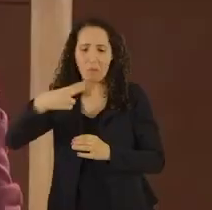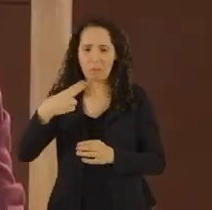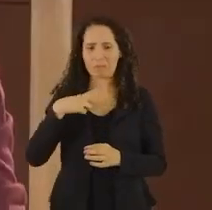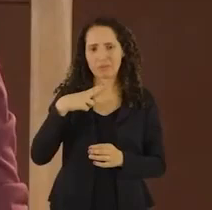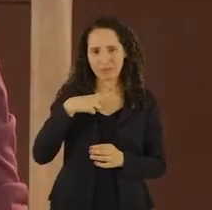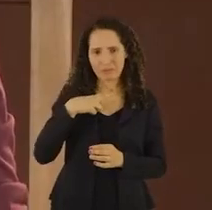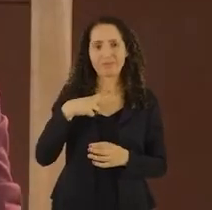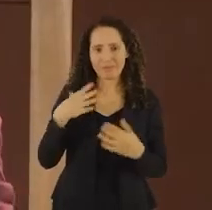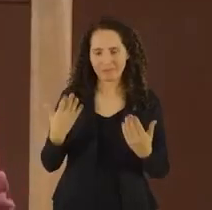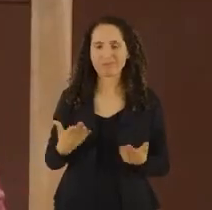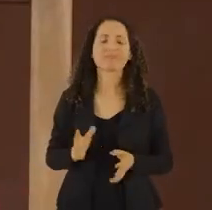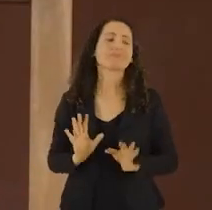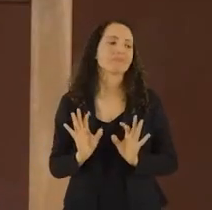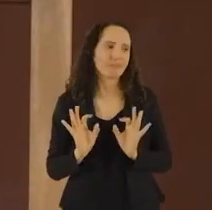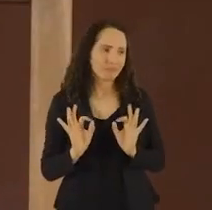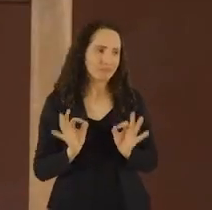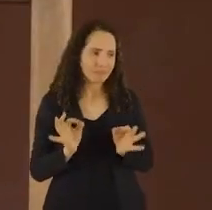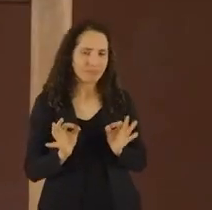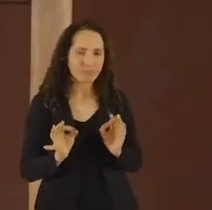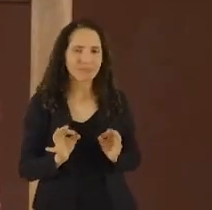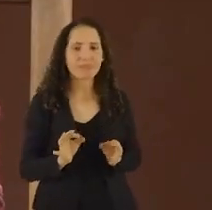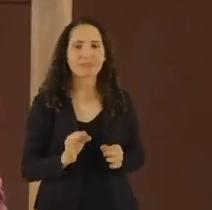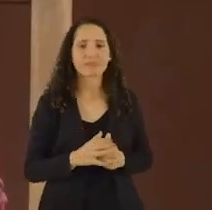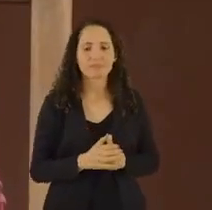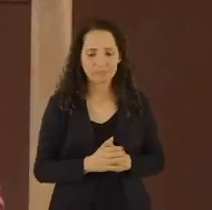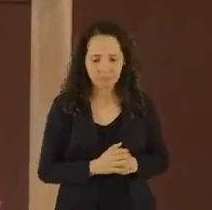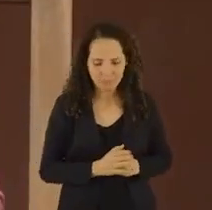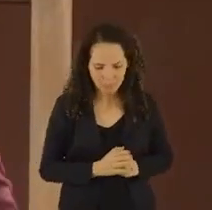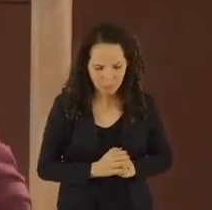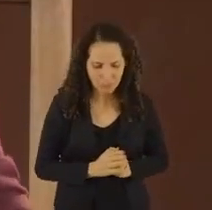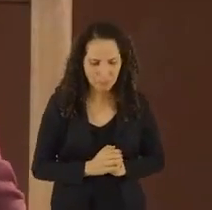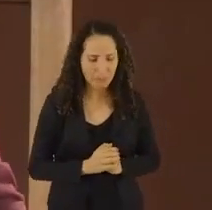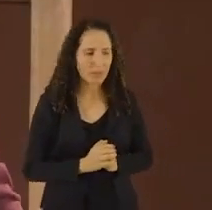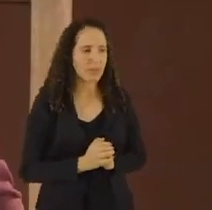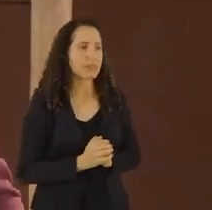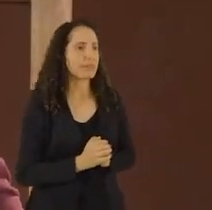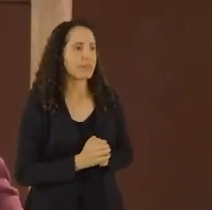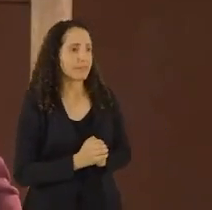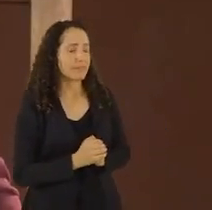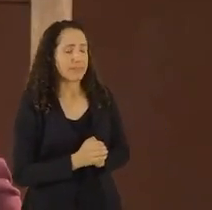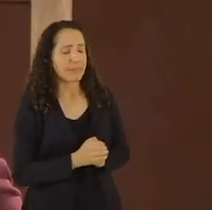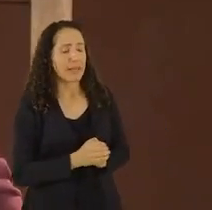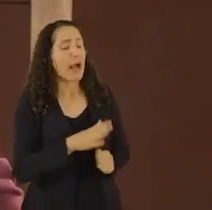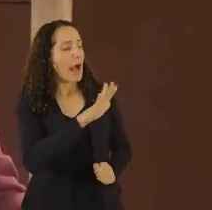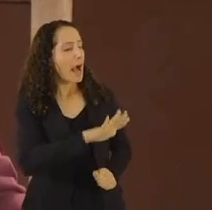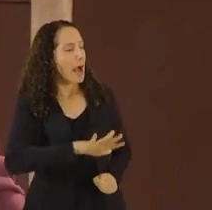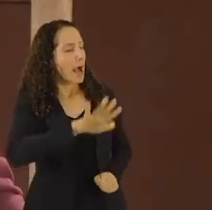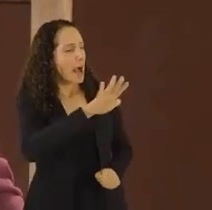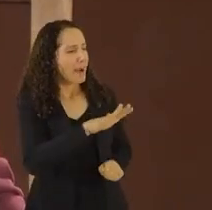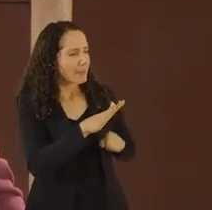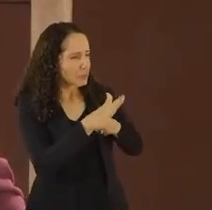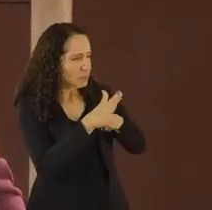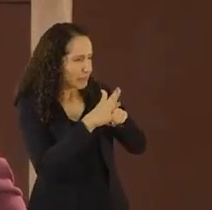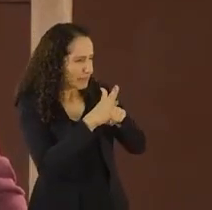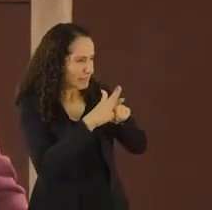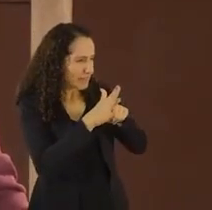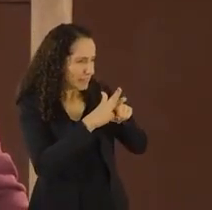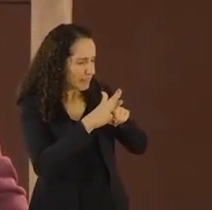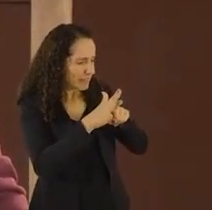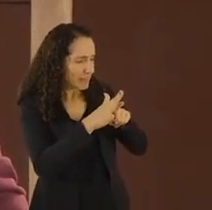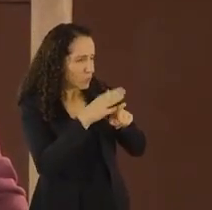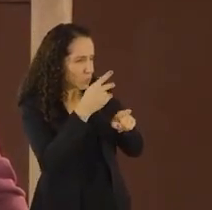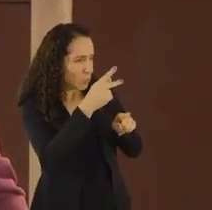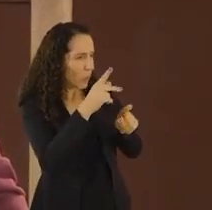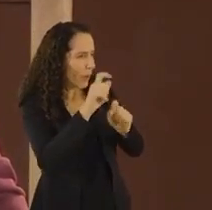pessoa certa é Lilian uma das suas áreas de pesquisa são as identidades culturais